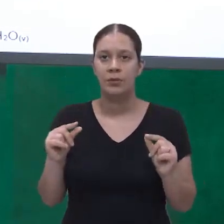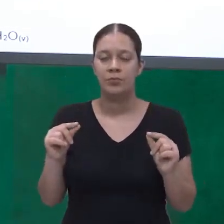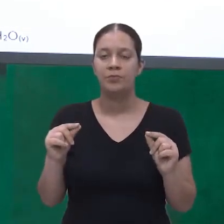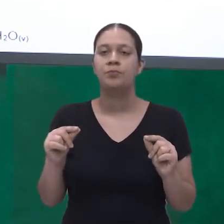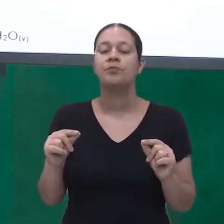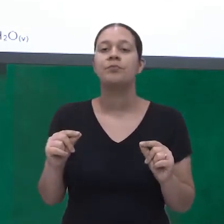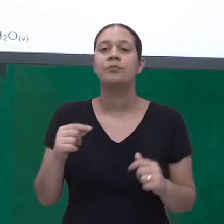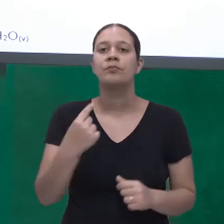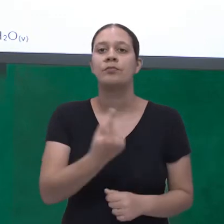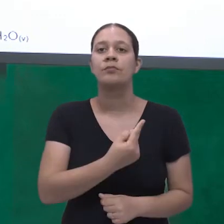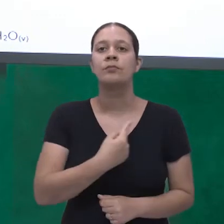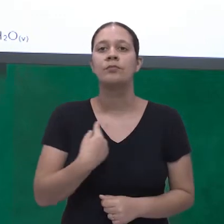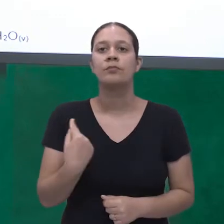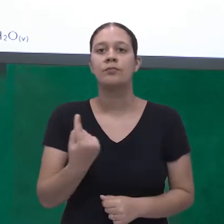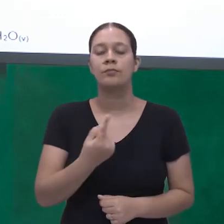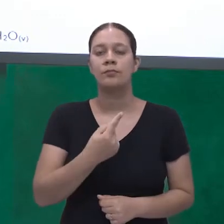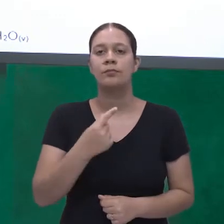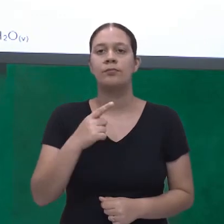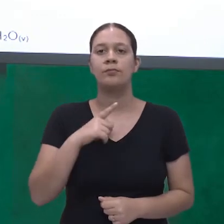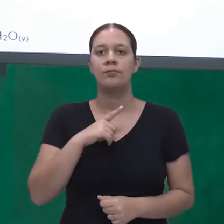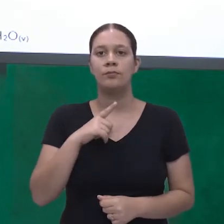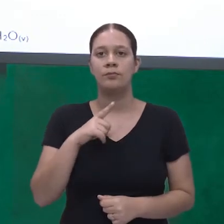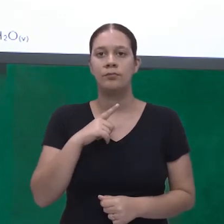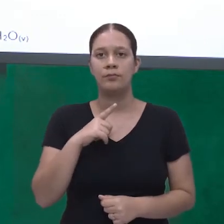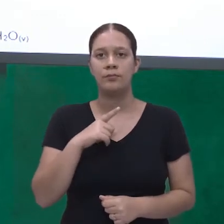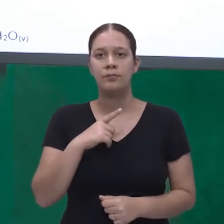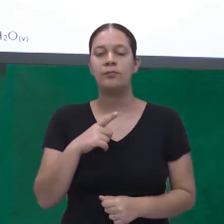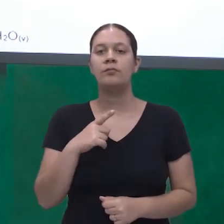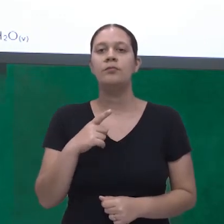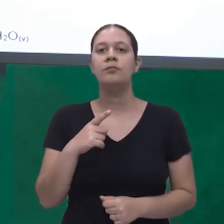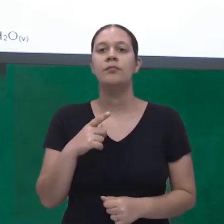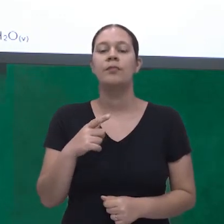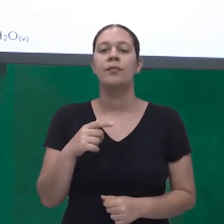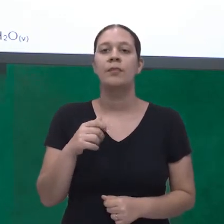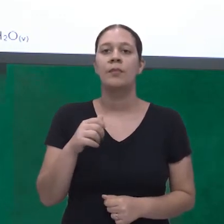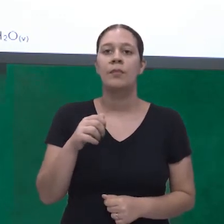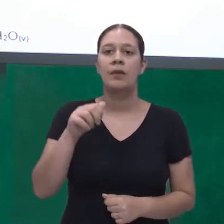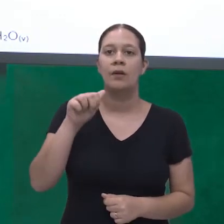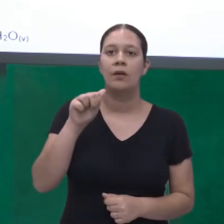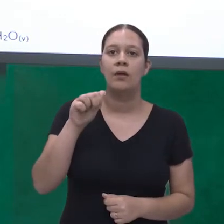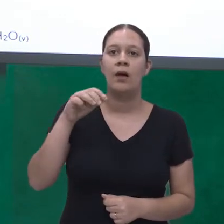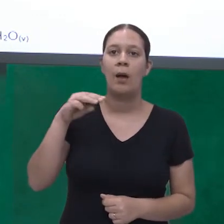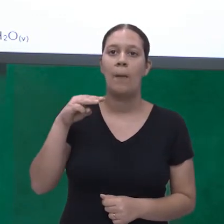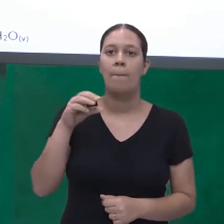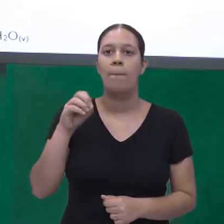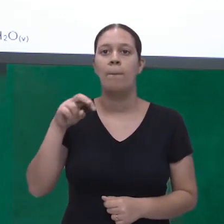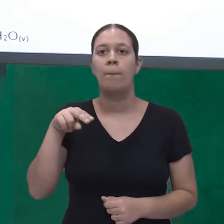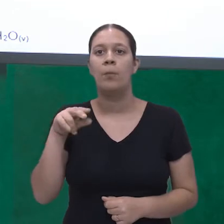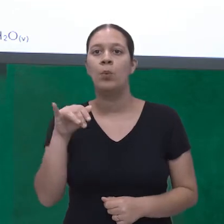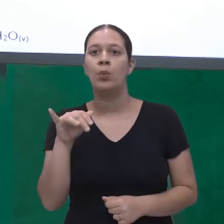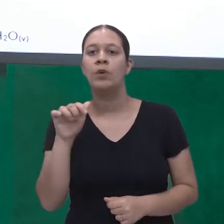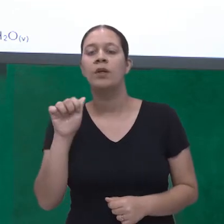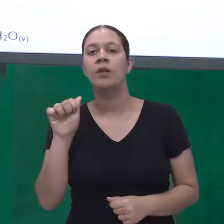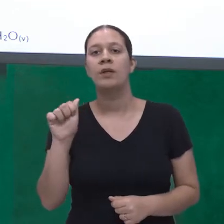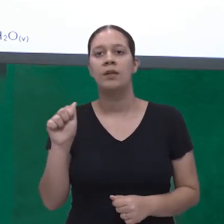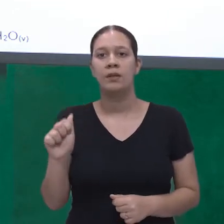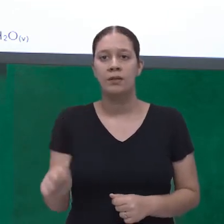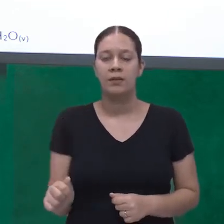entropia. Aqui nós temos também um caso, né? A formação da amônia, a síntese de